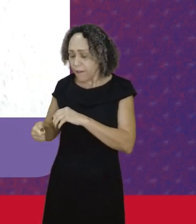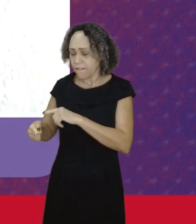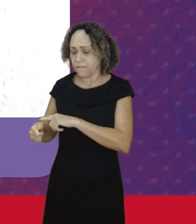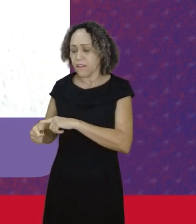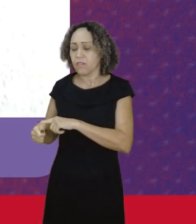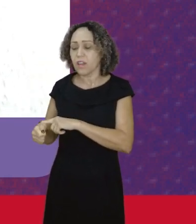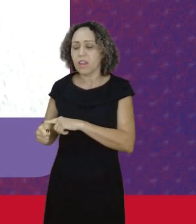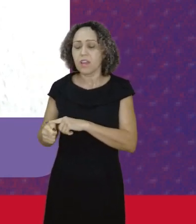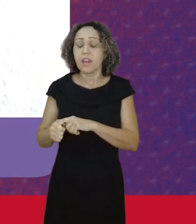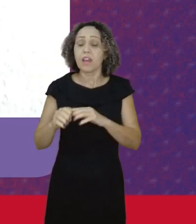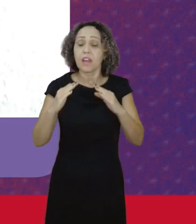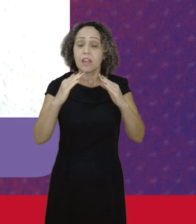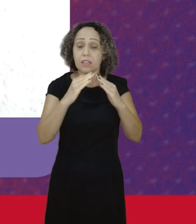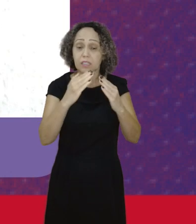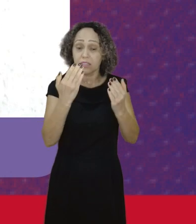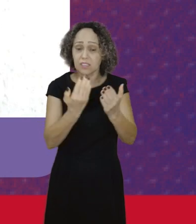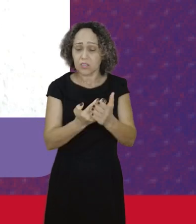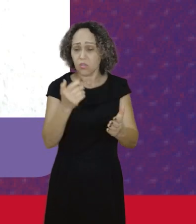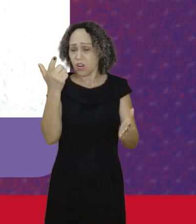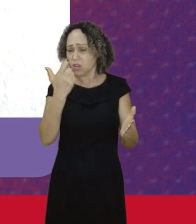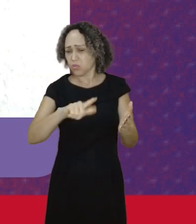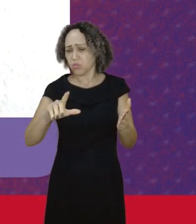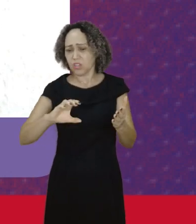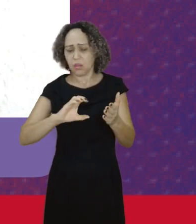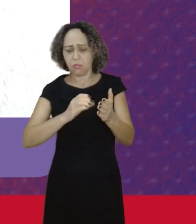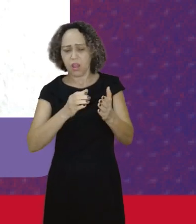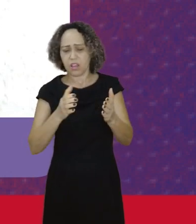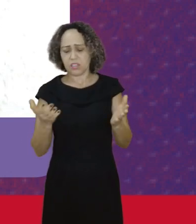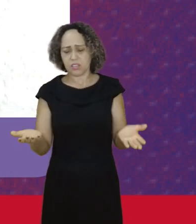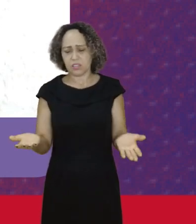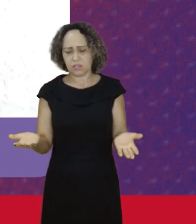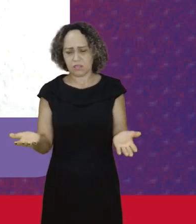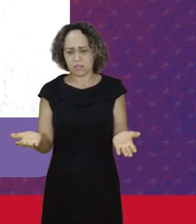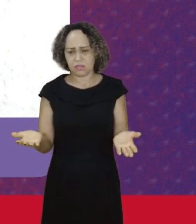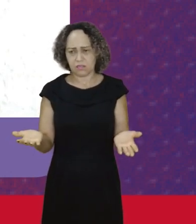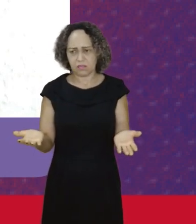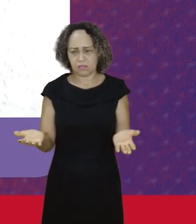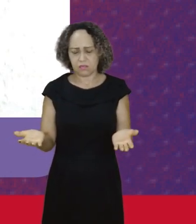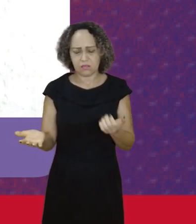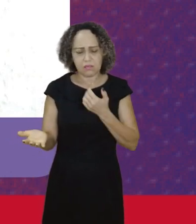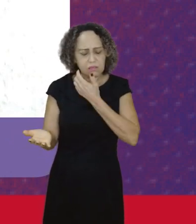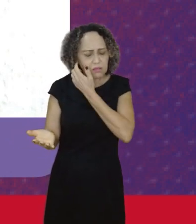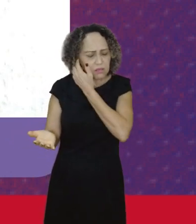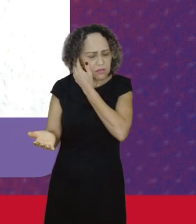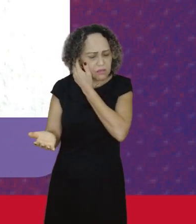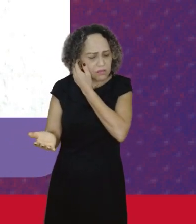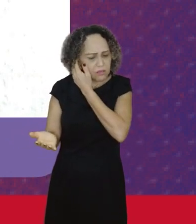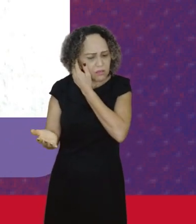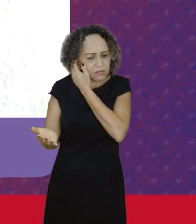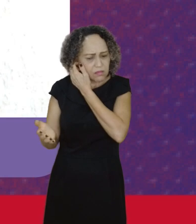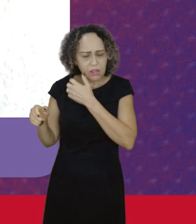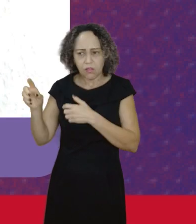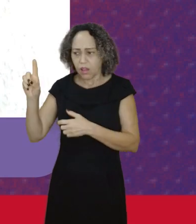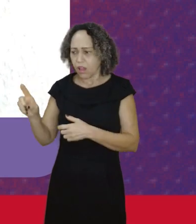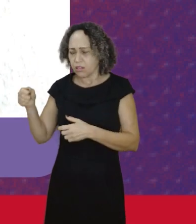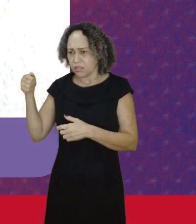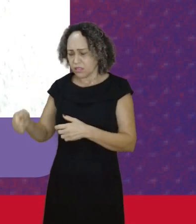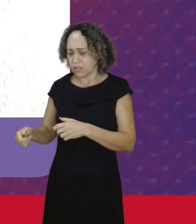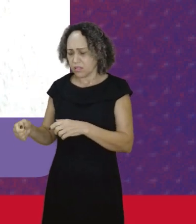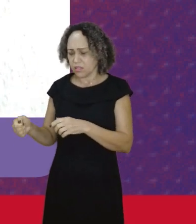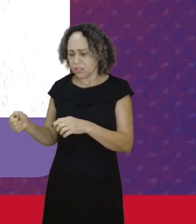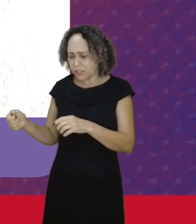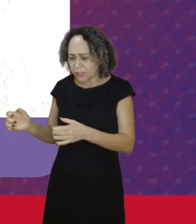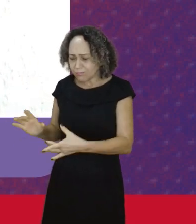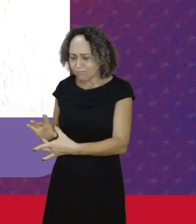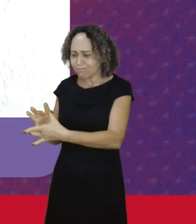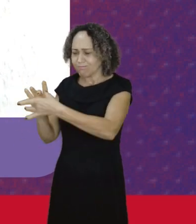que, como a Selma já trouxe, né, isso está respaldado por uma direita internacional que faz grande pressão